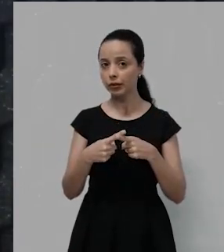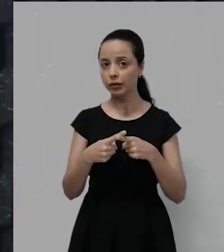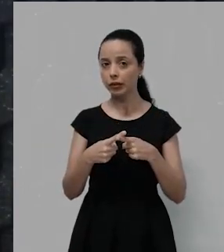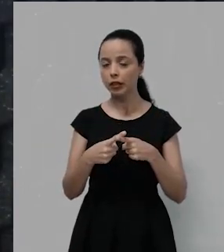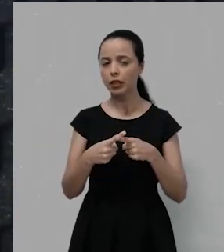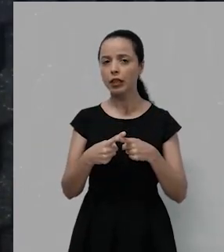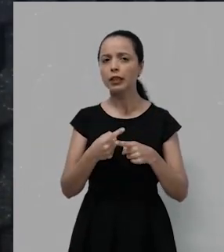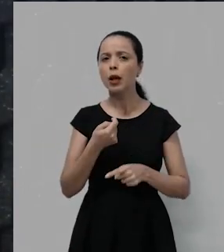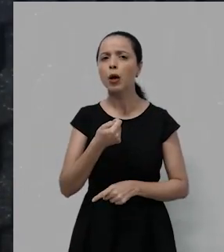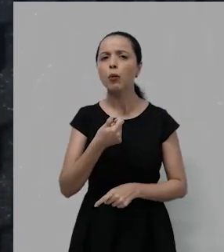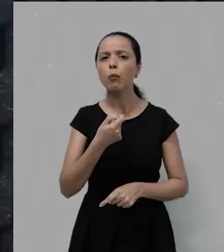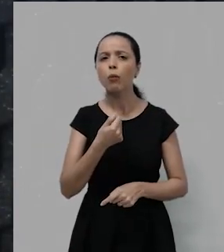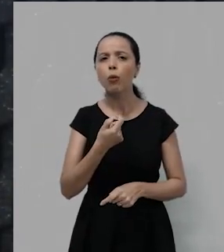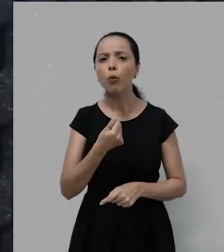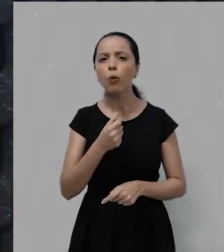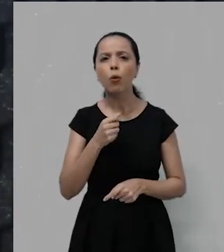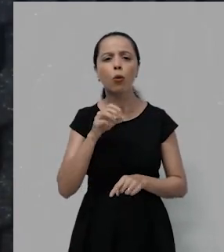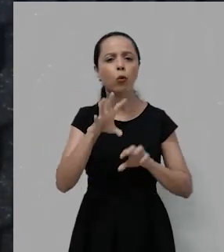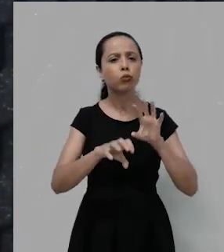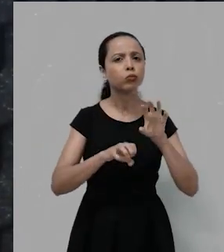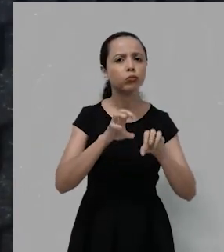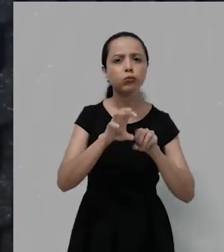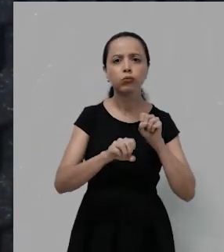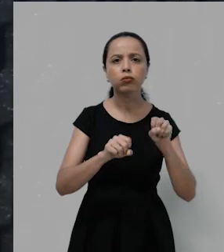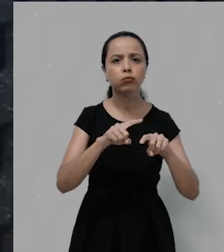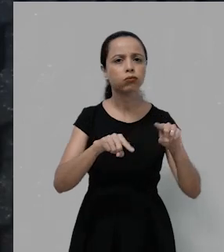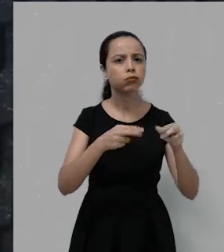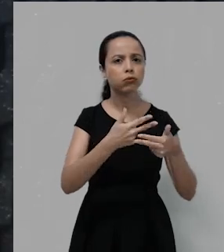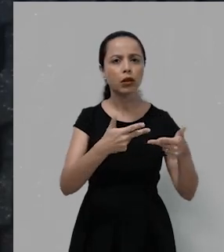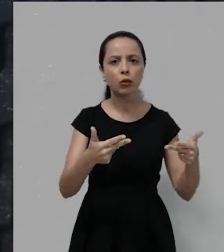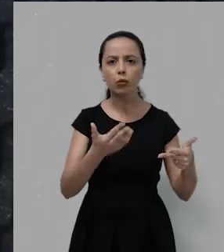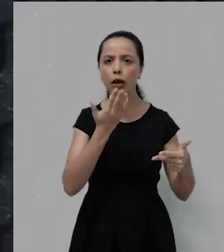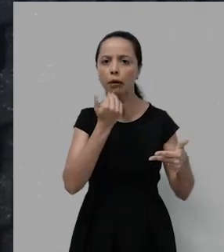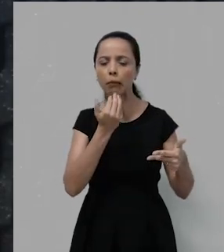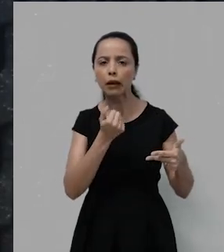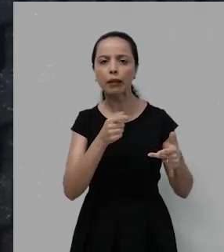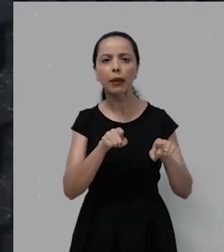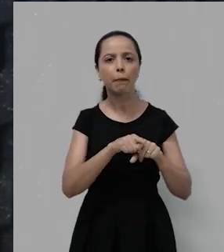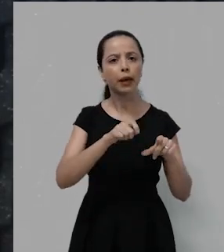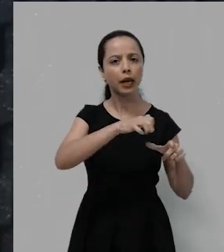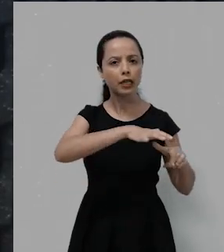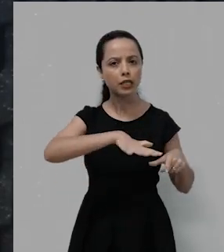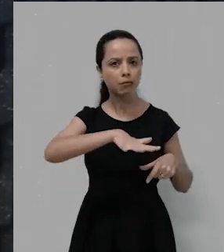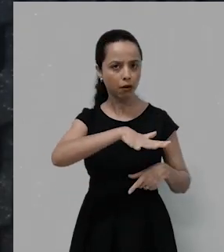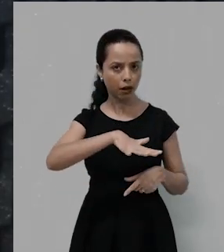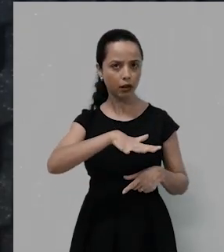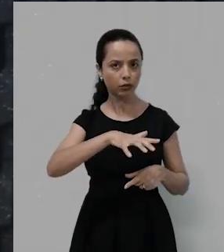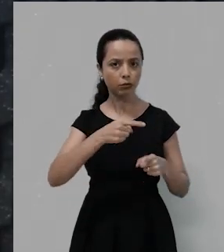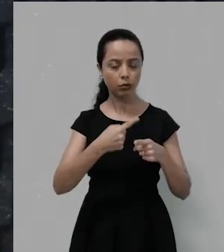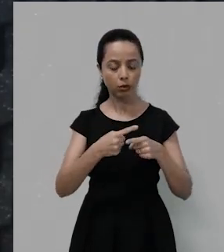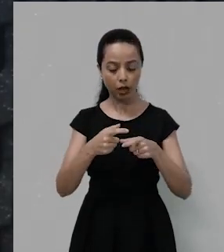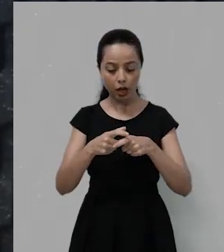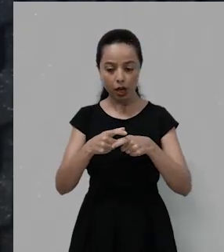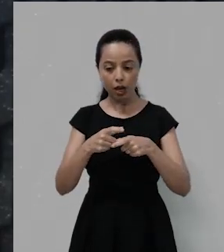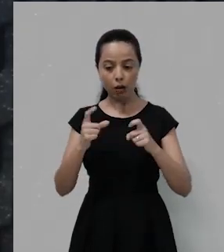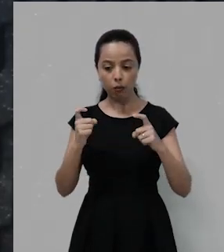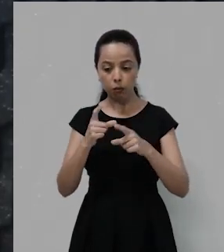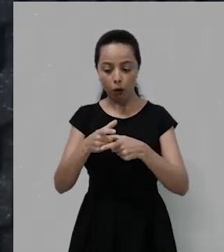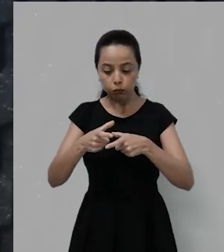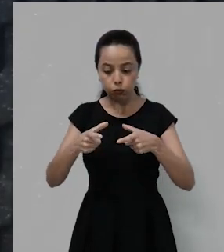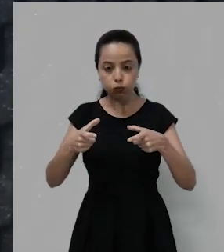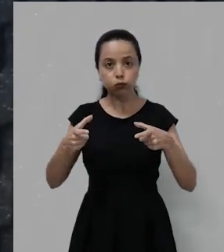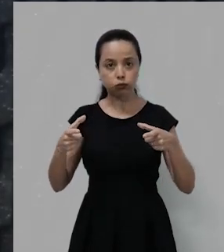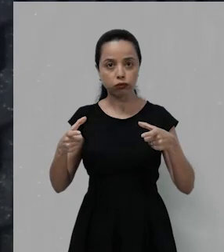pouca disponibilidade de recursos, como alimento, como espaço. Então, a densidade populacional aumentada vai gerar